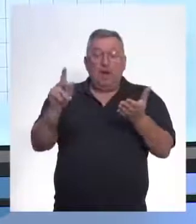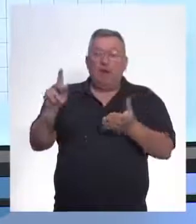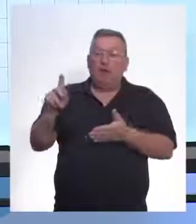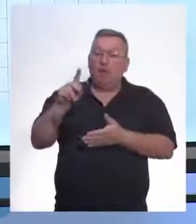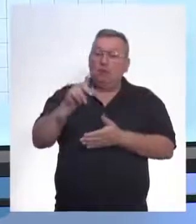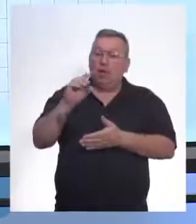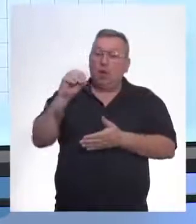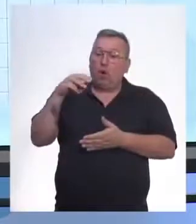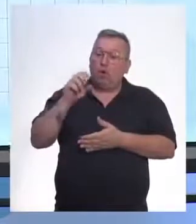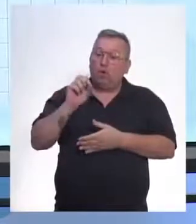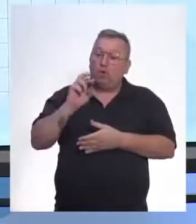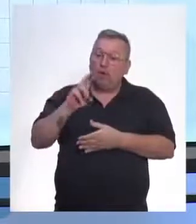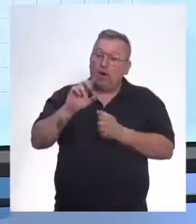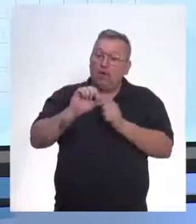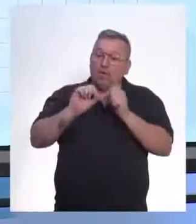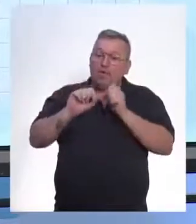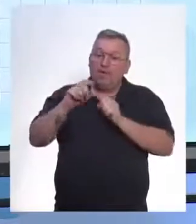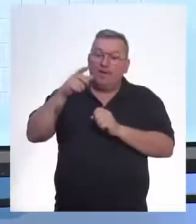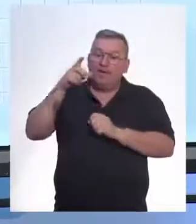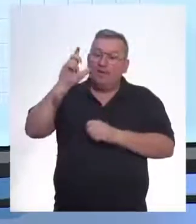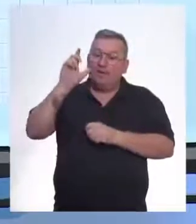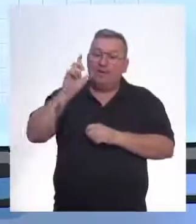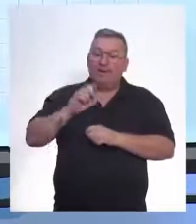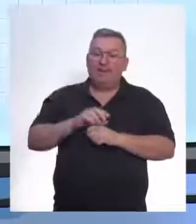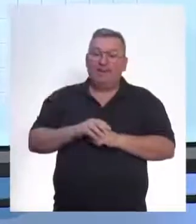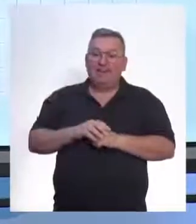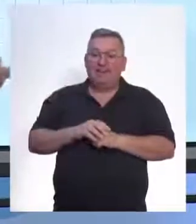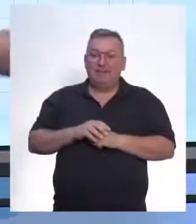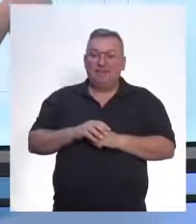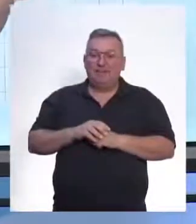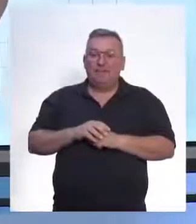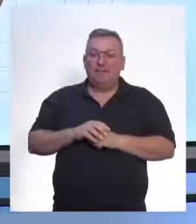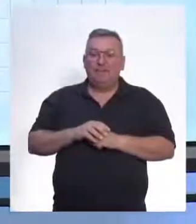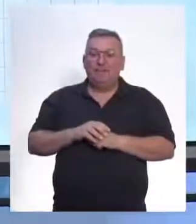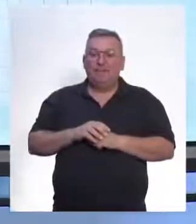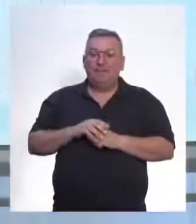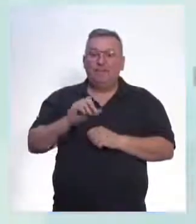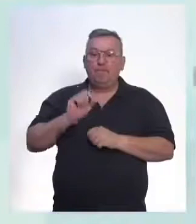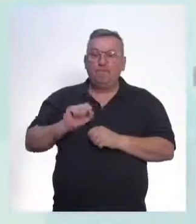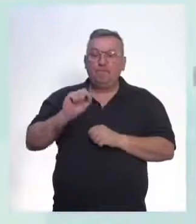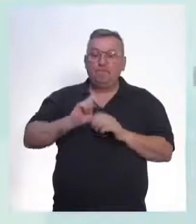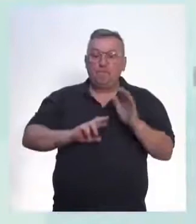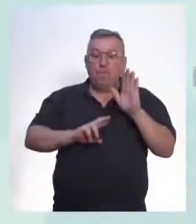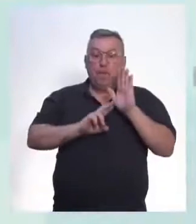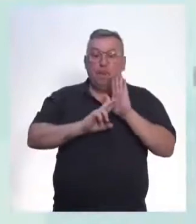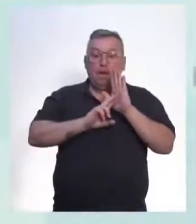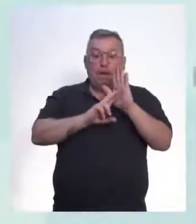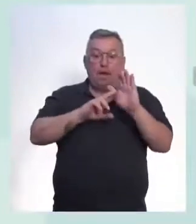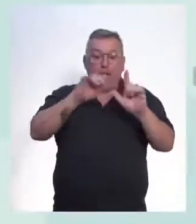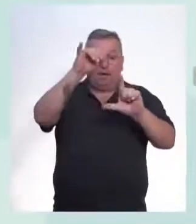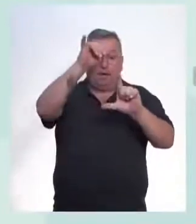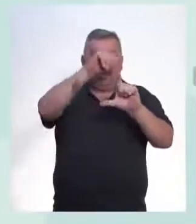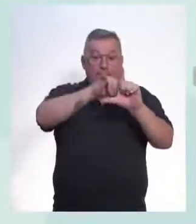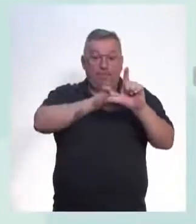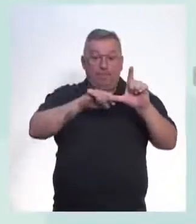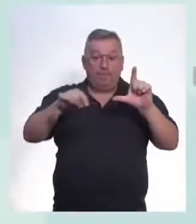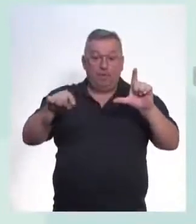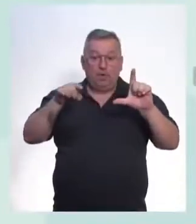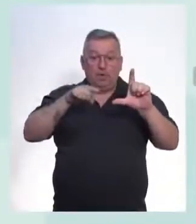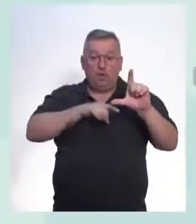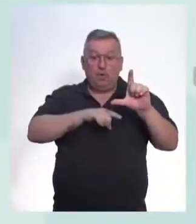professor Osmar construiu ontem, que foi a representação, que deu uma reta, de